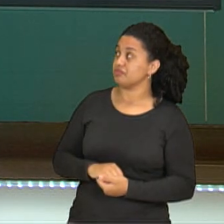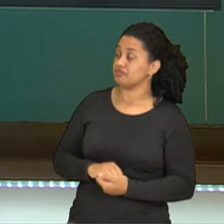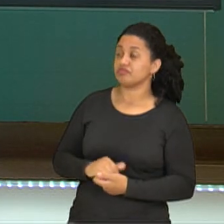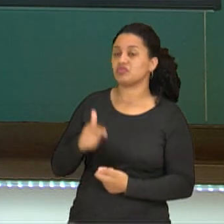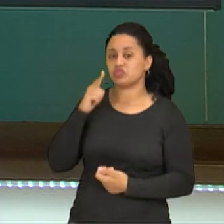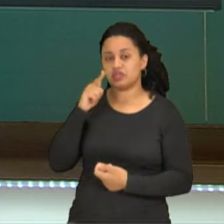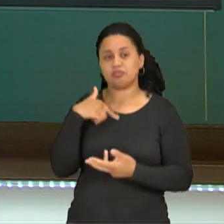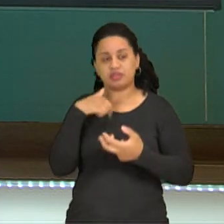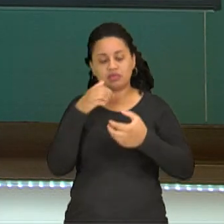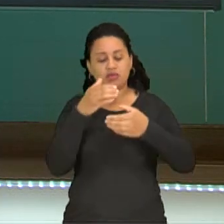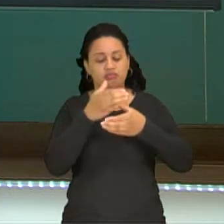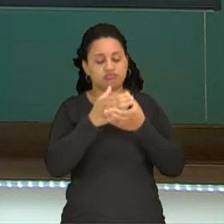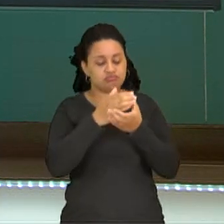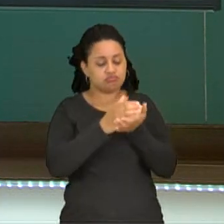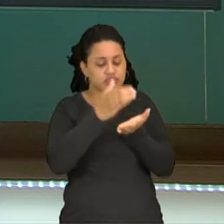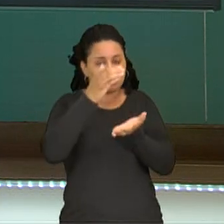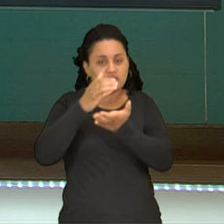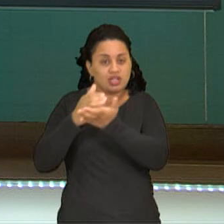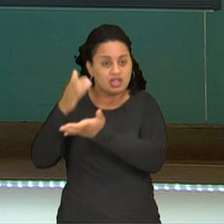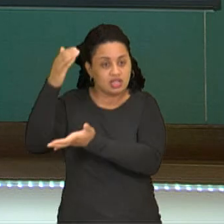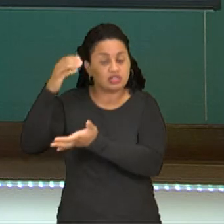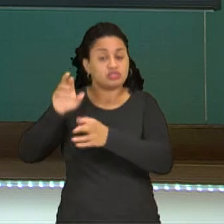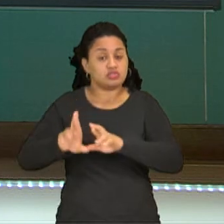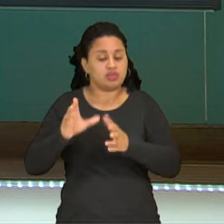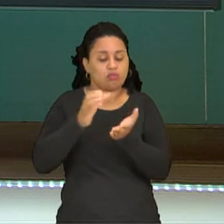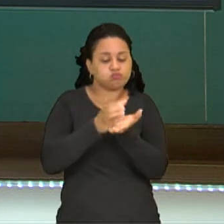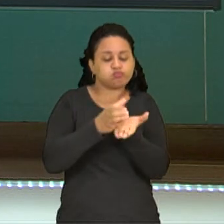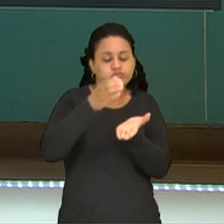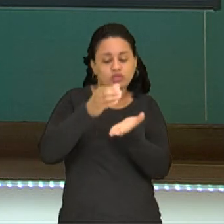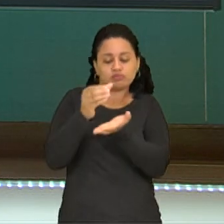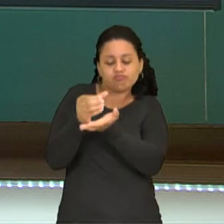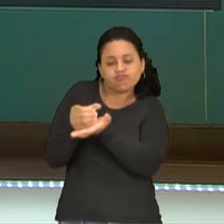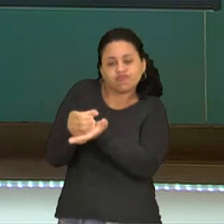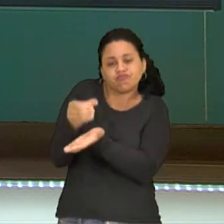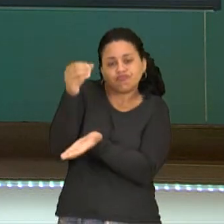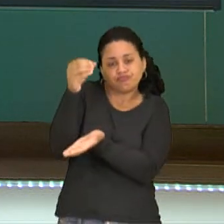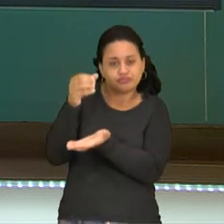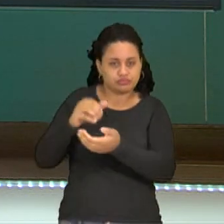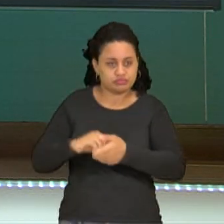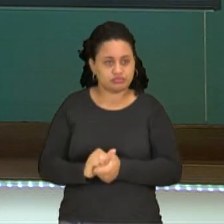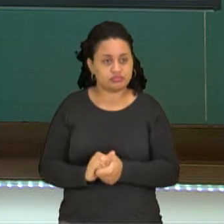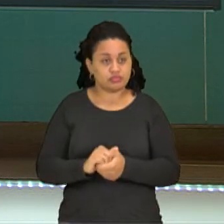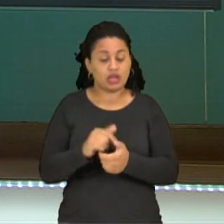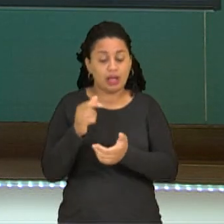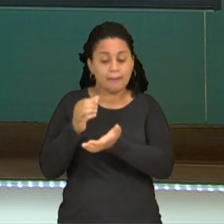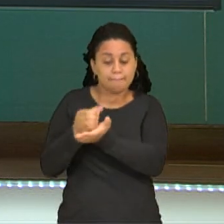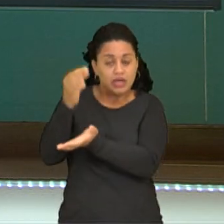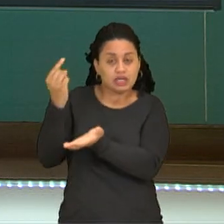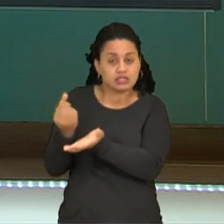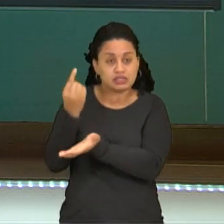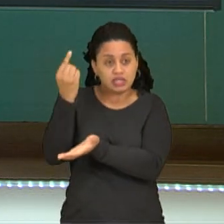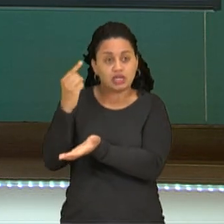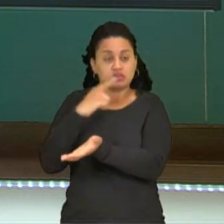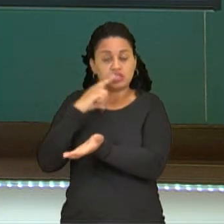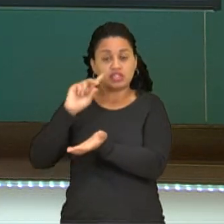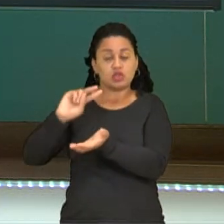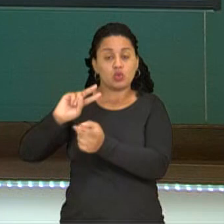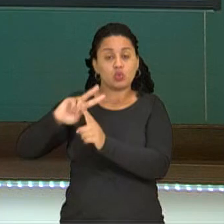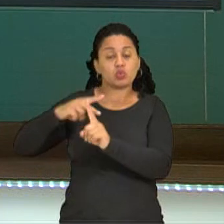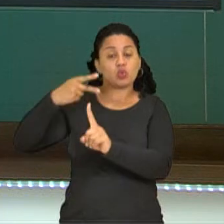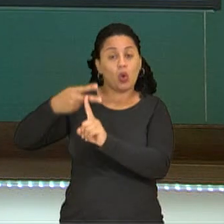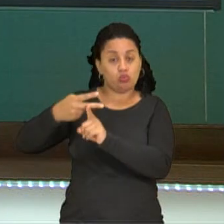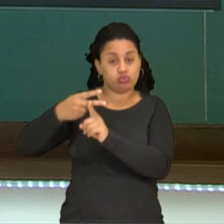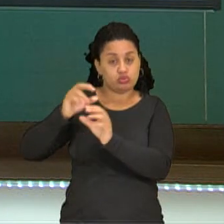bem diferentes, né? Então, analisem essas figuras aqui. A lata mais alta tem o dobro da altura